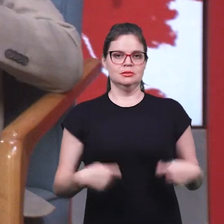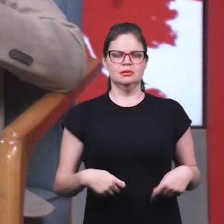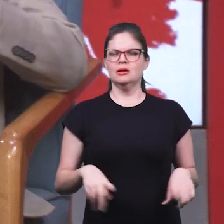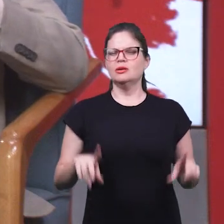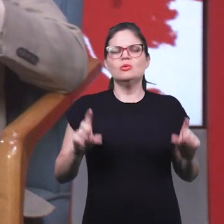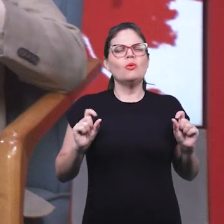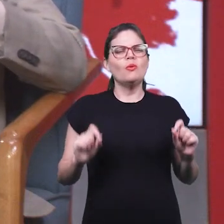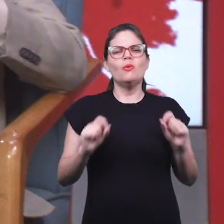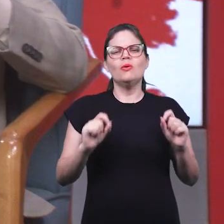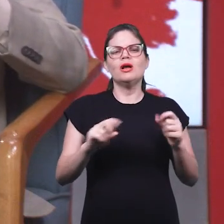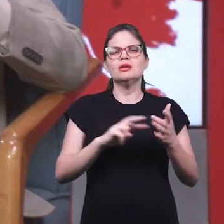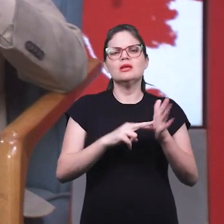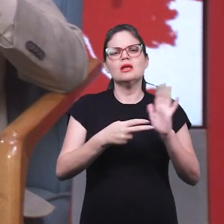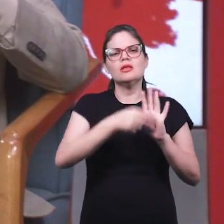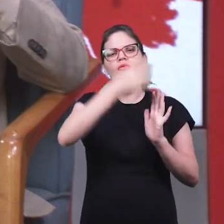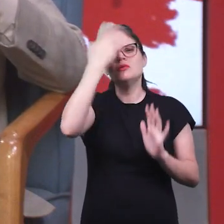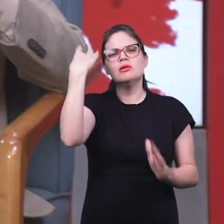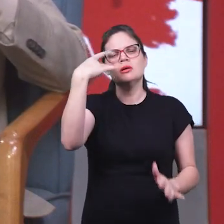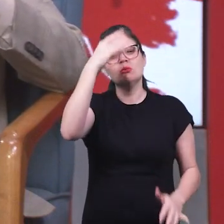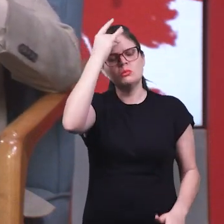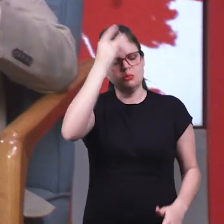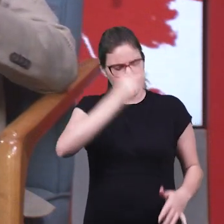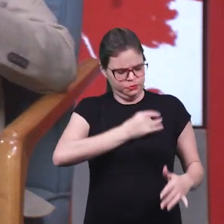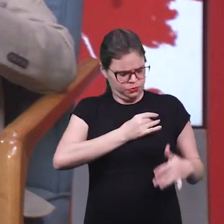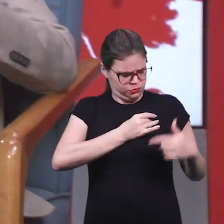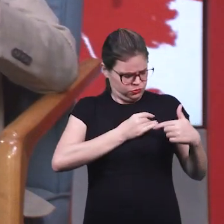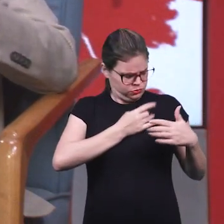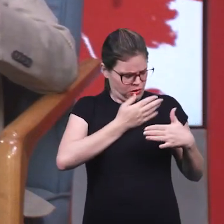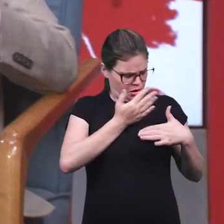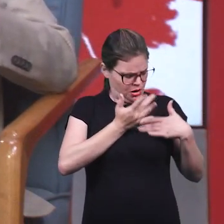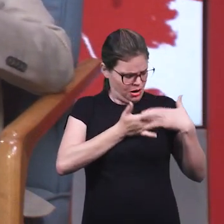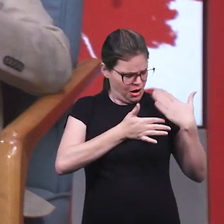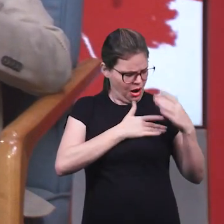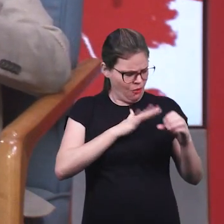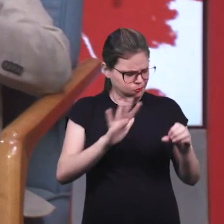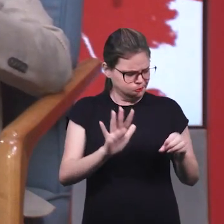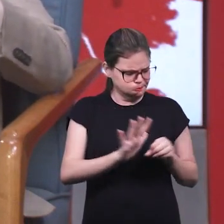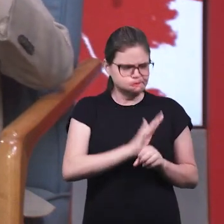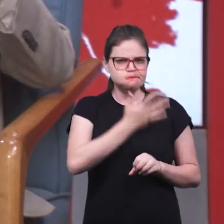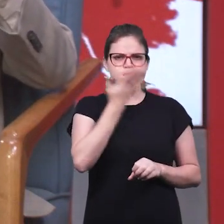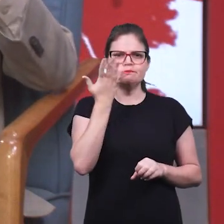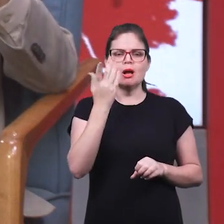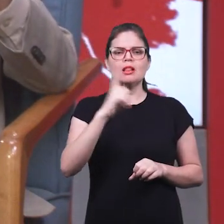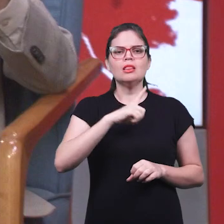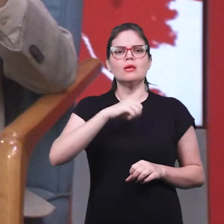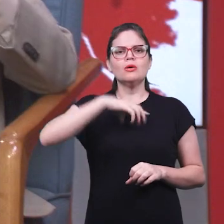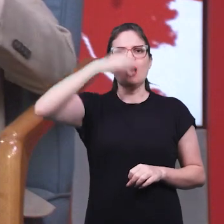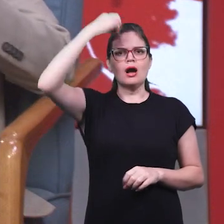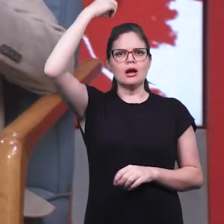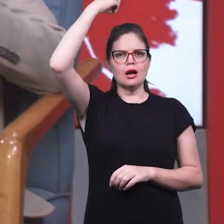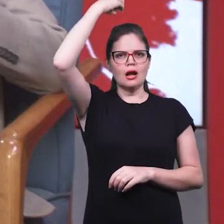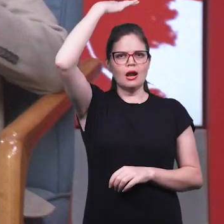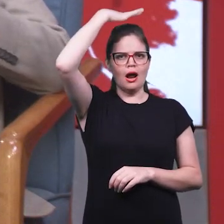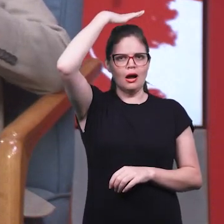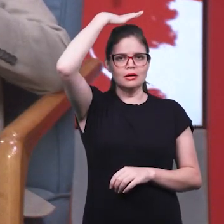O que é ser cheios do Espírito Santo? Ou seja, abundar em